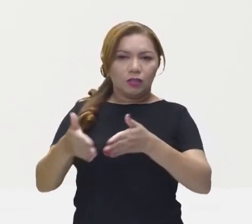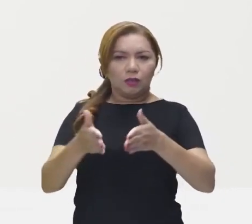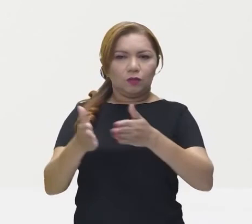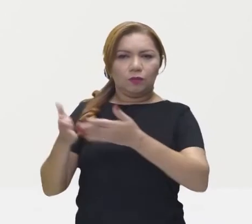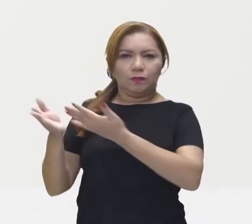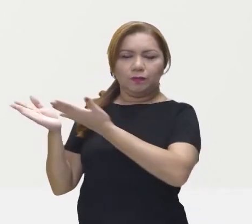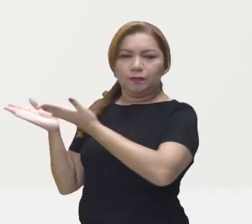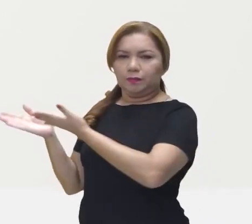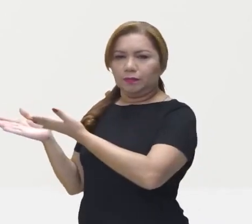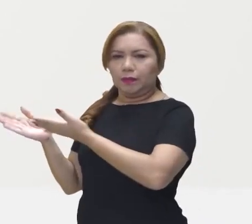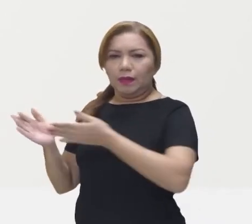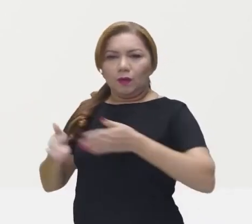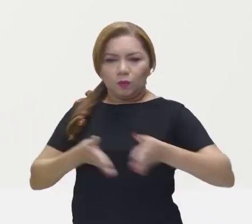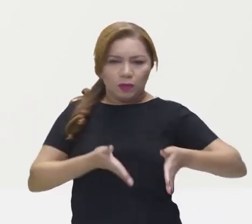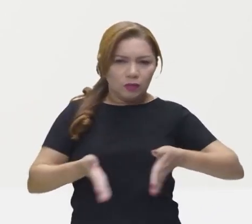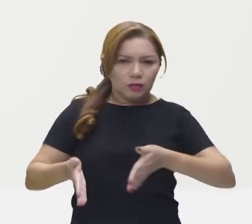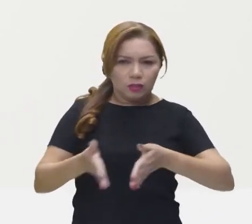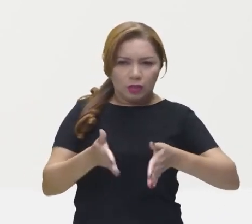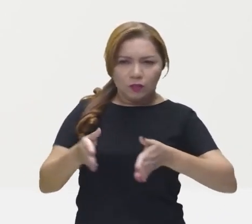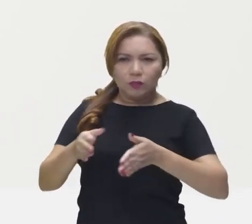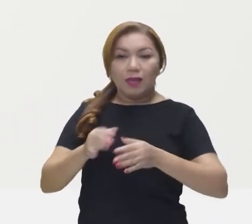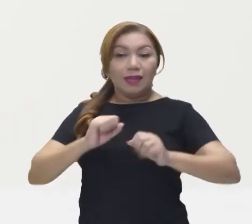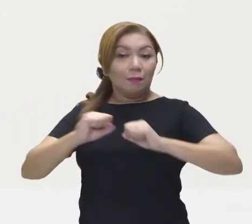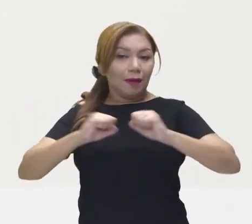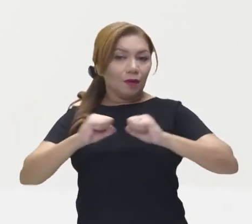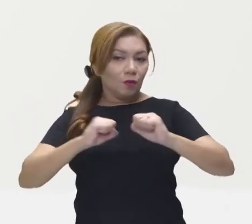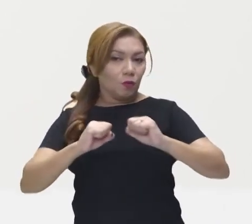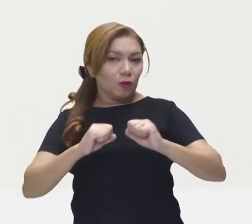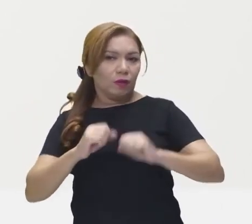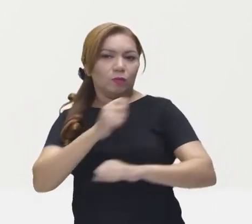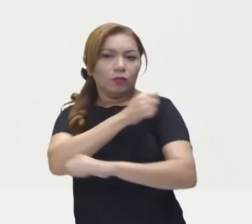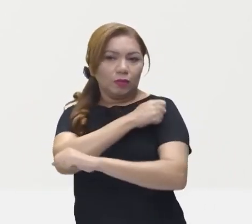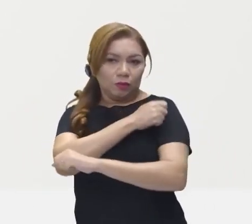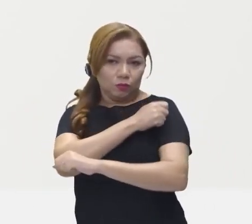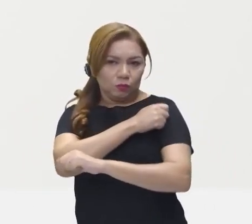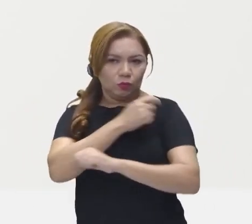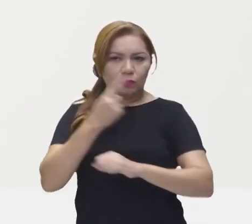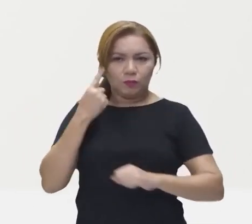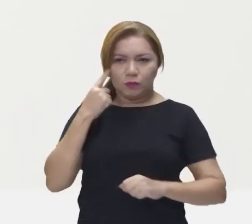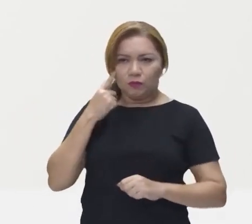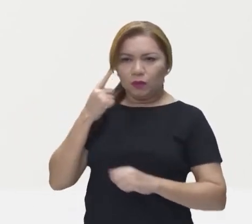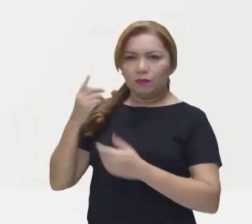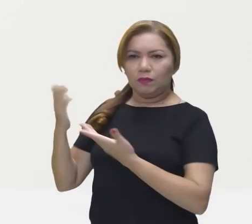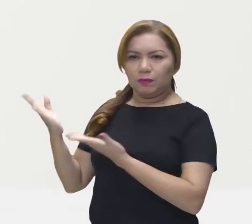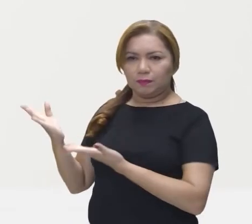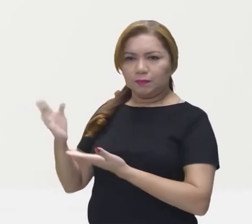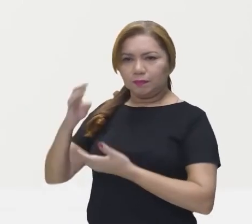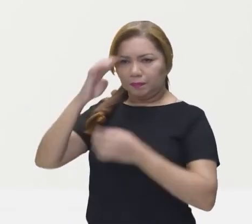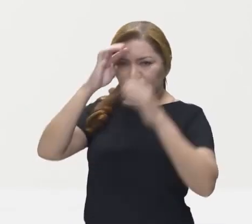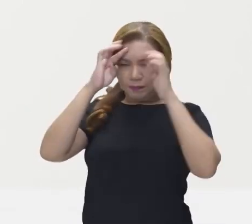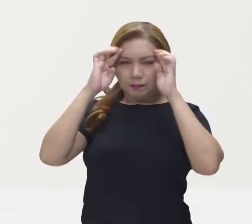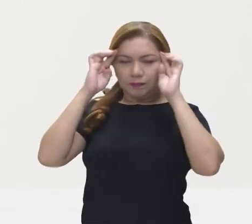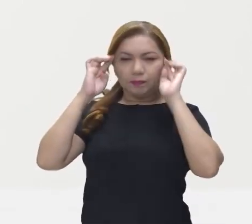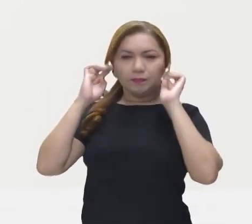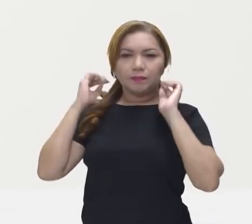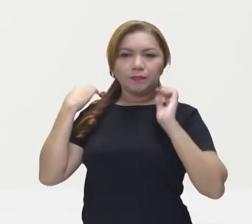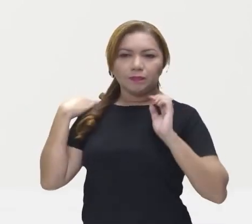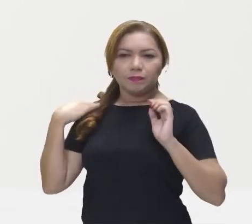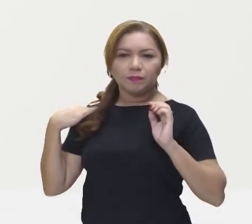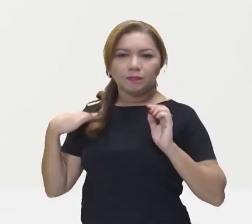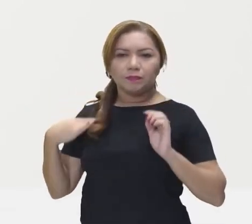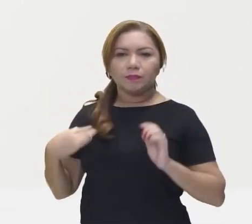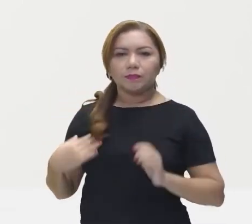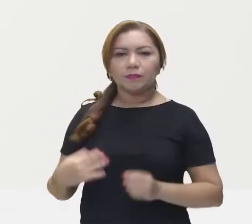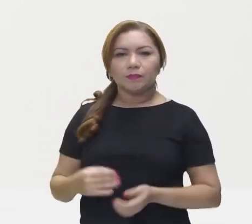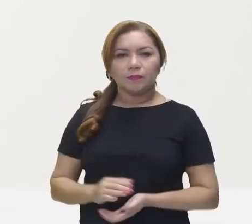as informações aí pra gente. Nós temos as informações. Eu tenho que saber o que ele quer, né? O que ele quer no enunciado.